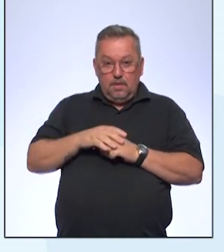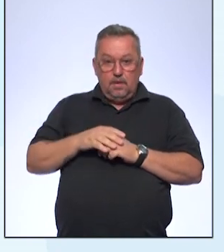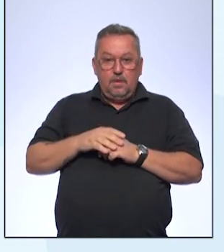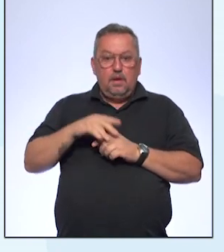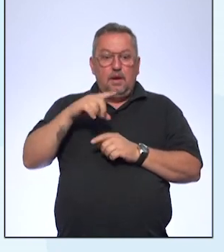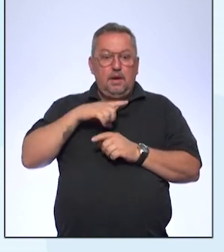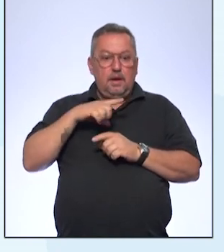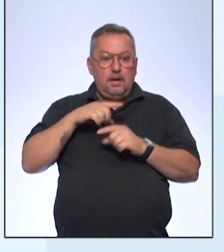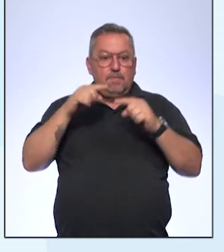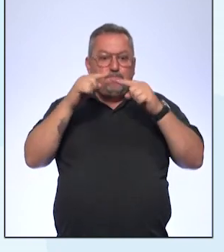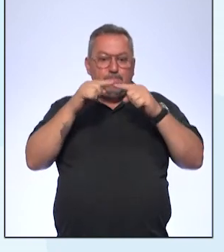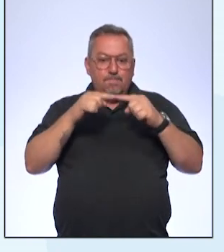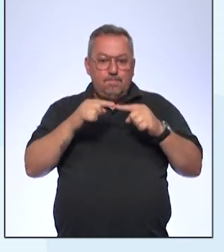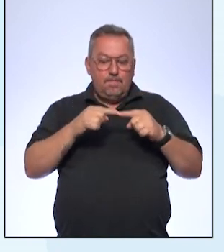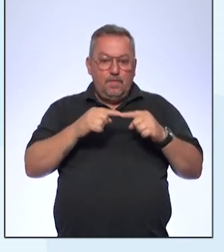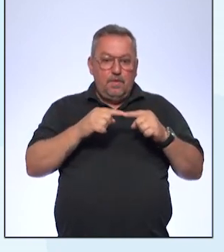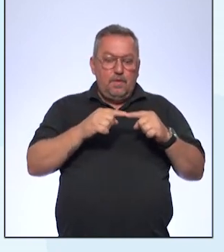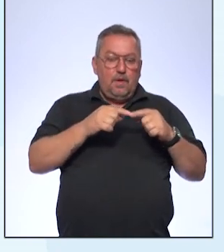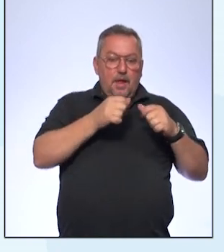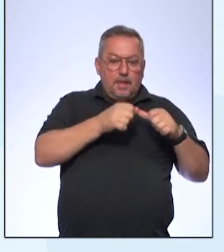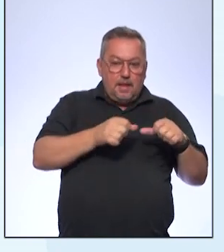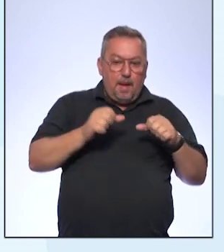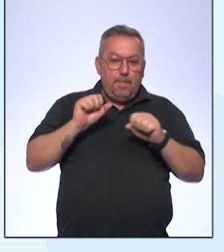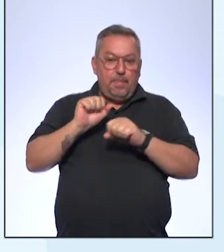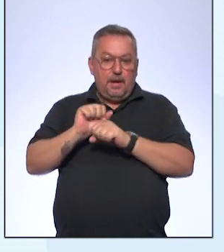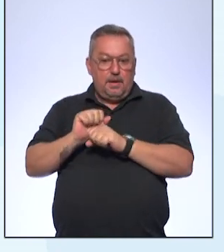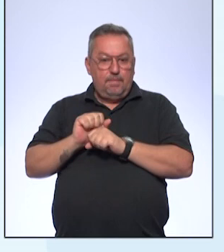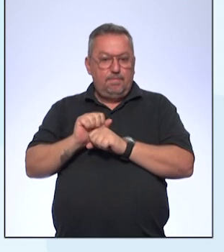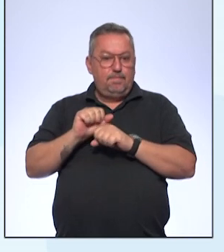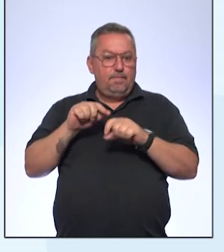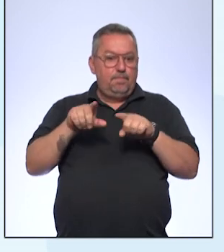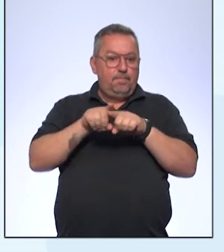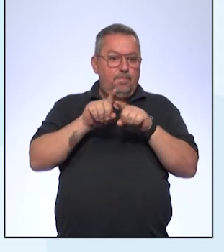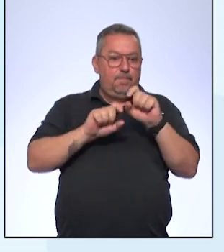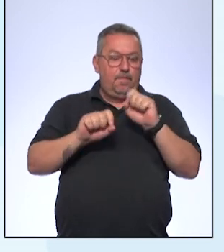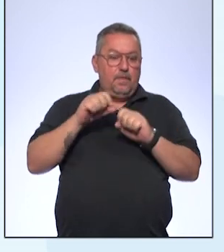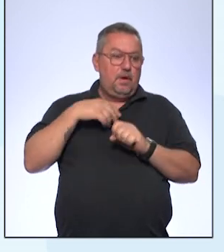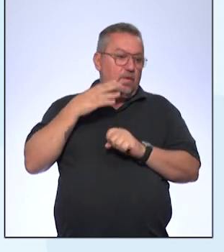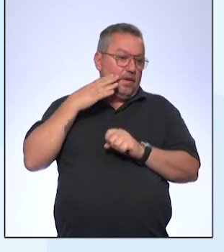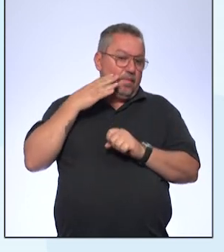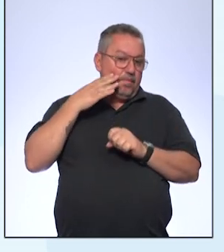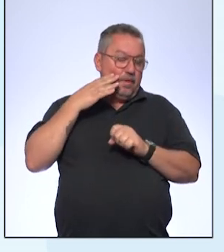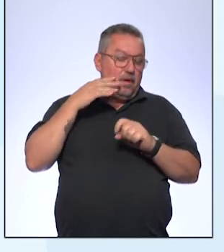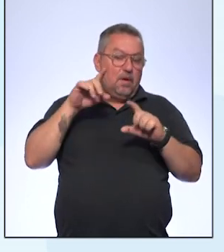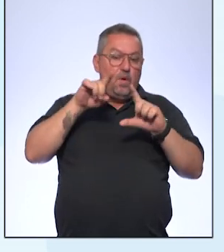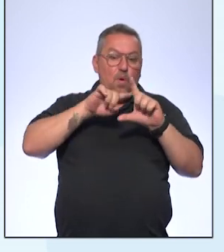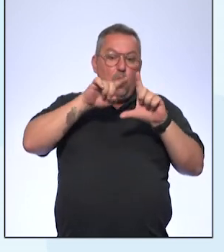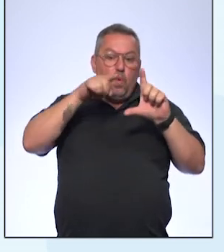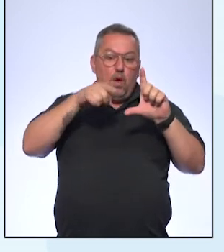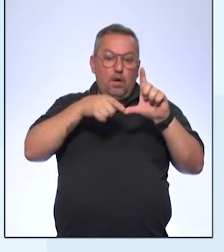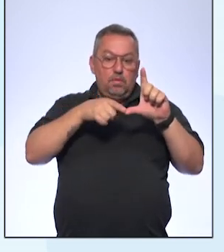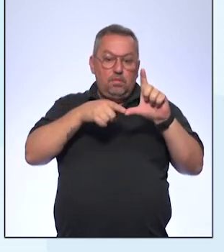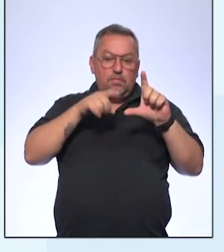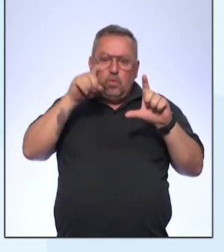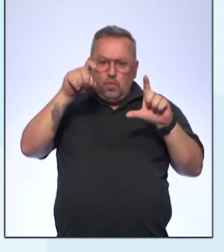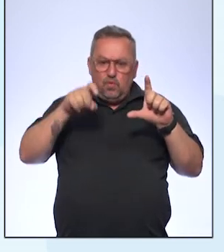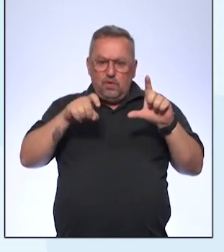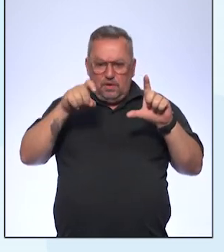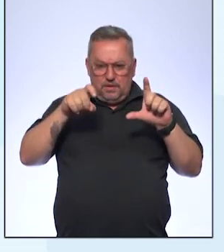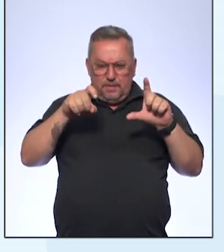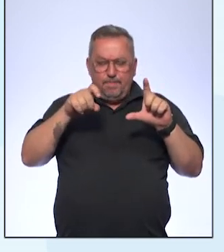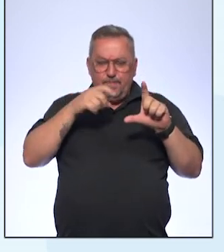tem uma relação, está para 100%. E eu quero saber um determinado ângulo ali, coloquei como x para